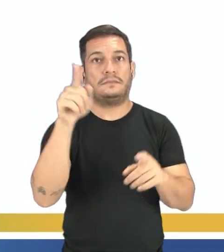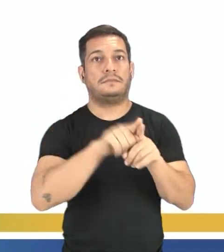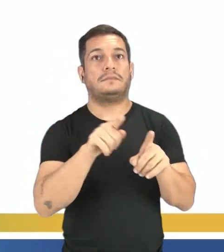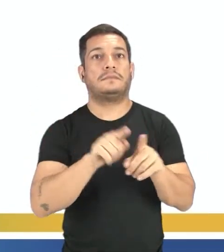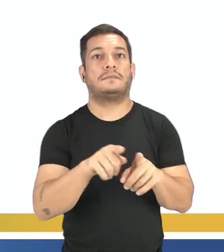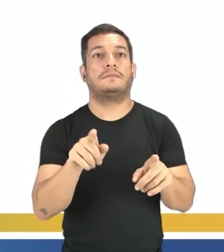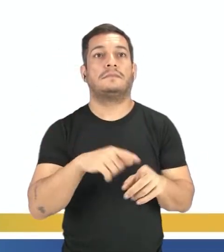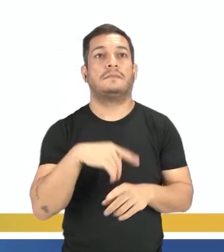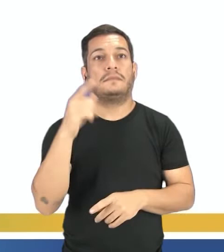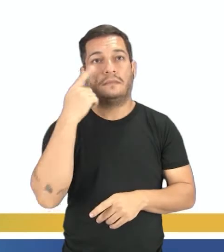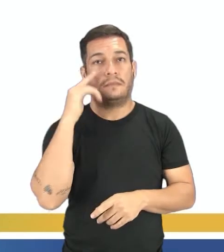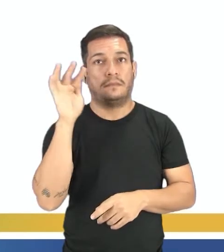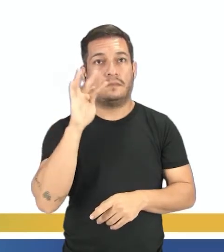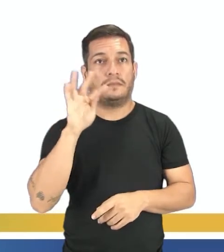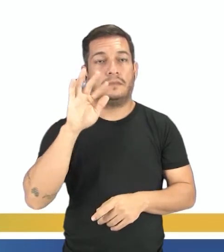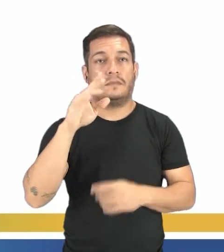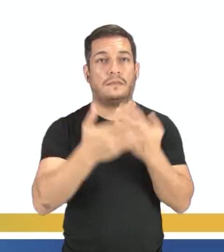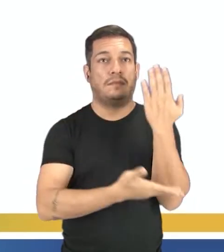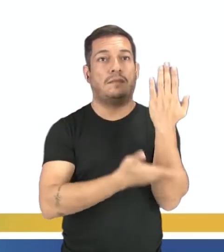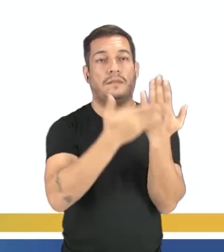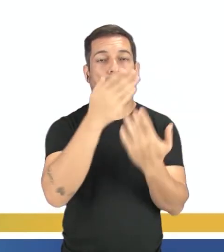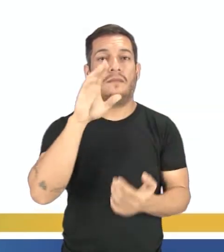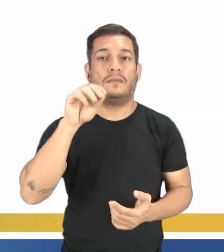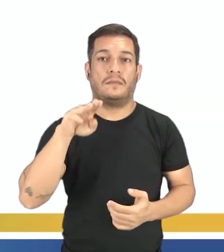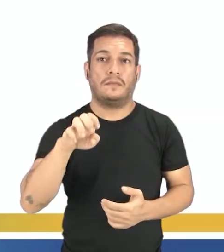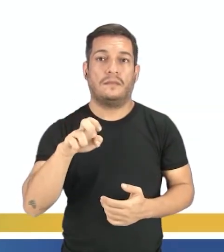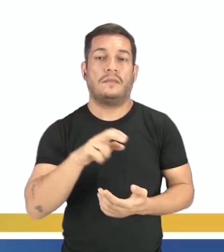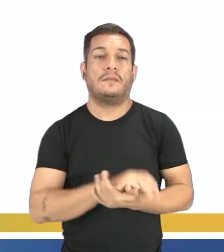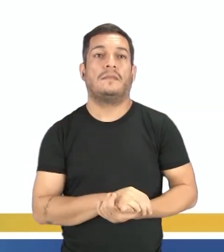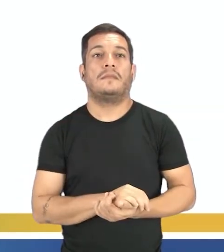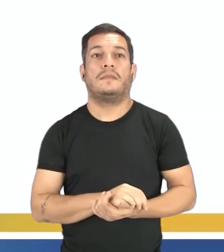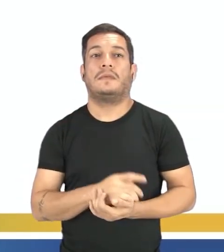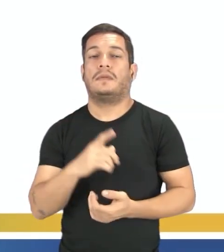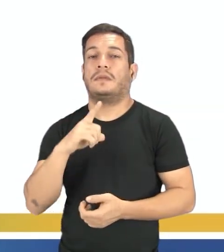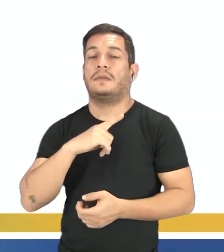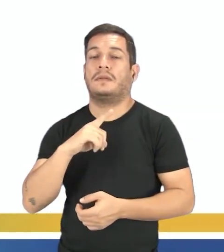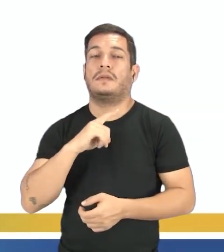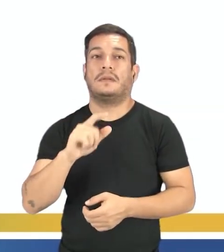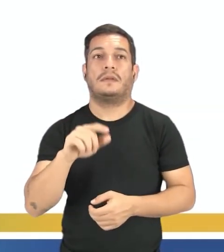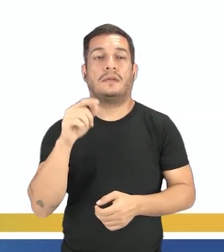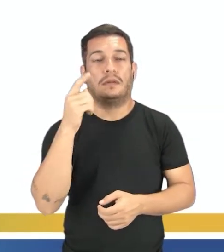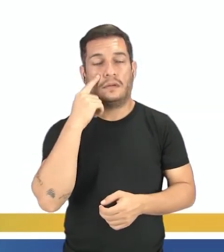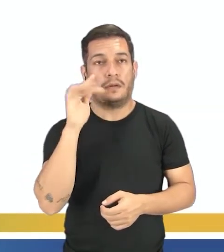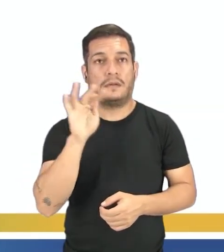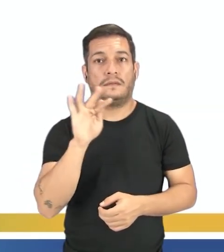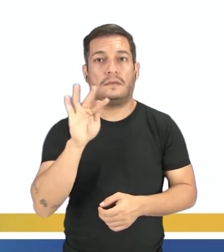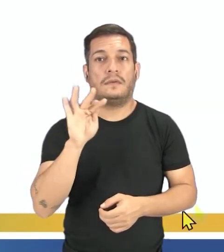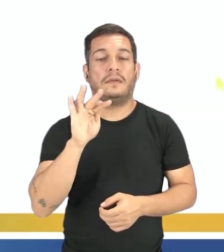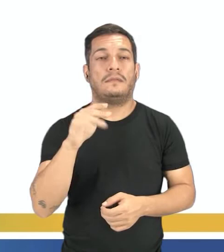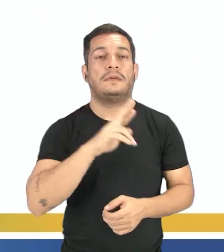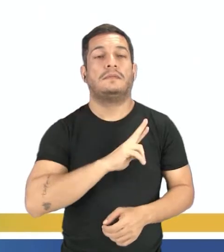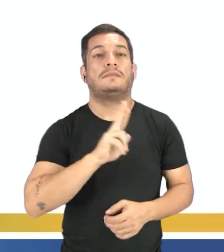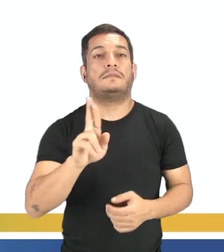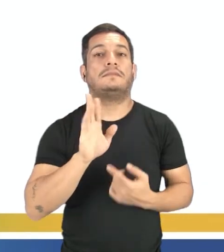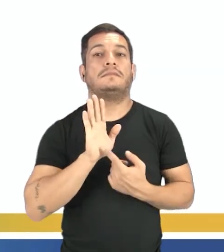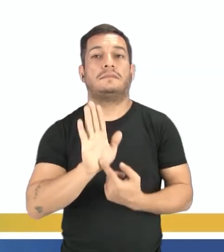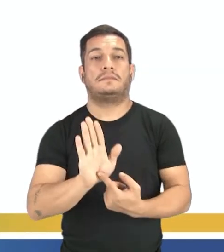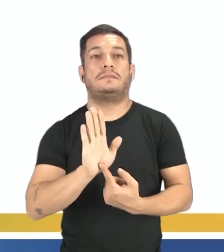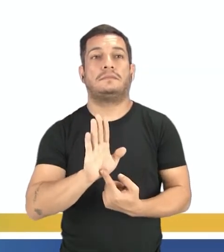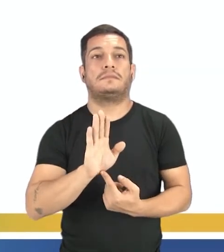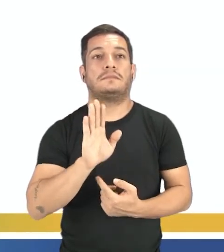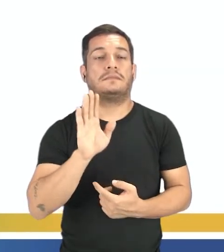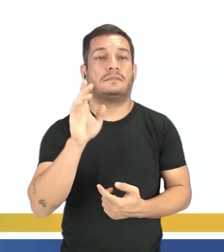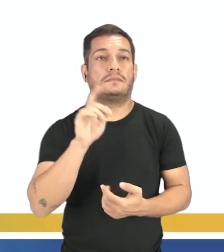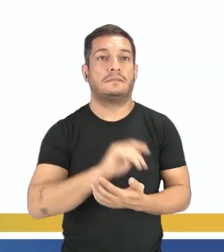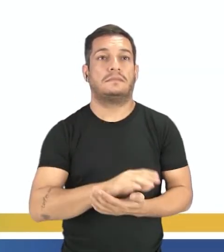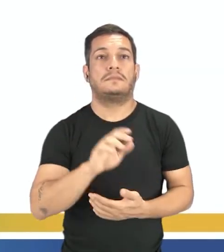fórmula do volume do cone. Nós temos aqui a nossa fórmula, né, que foi apresentada no nosso